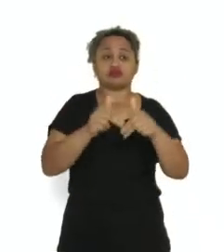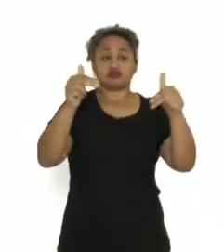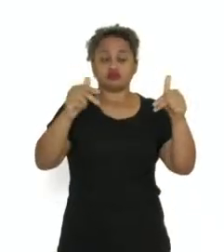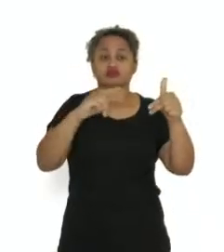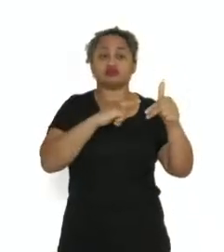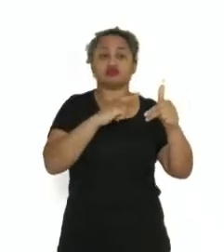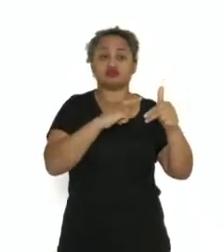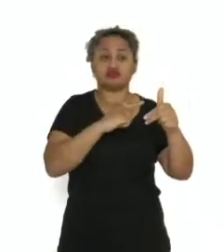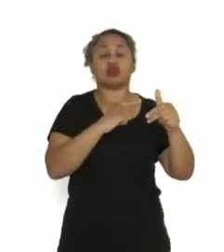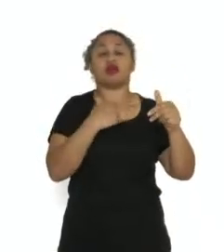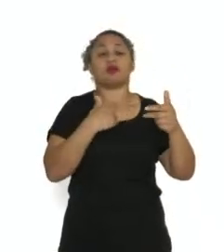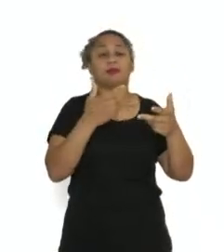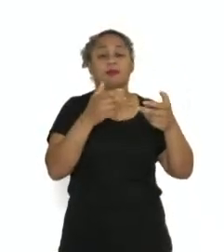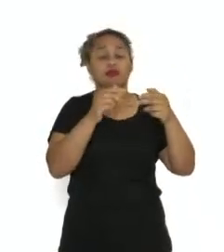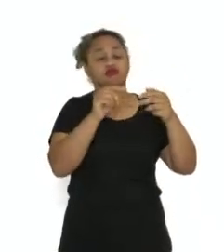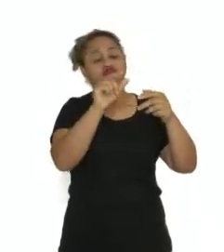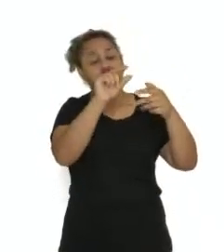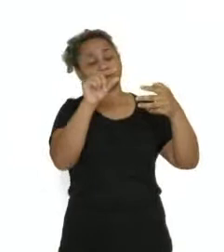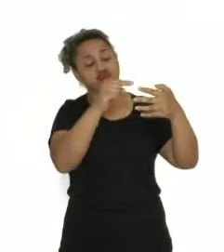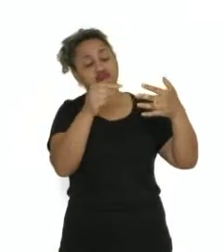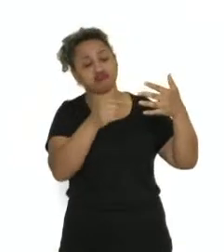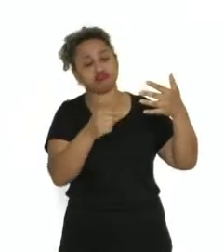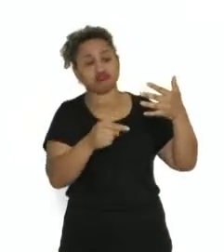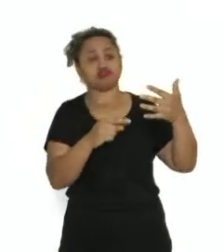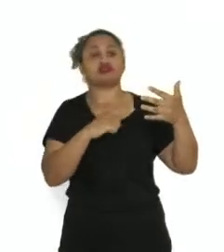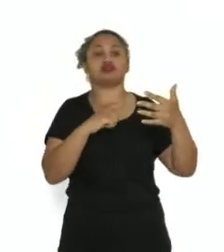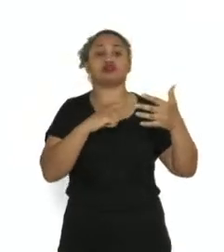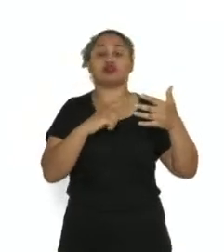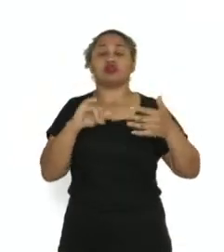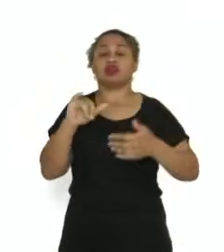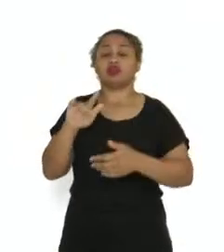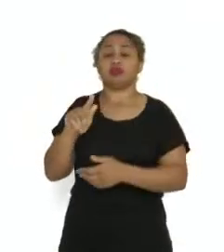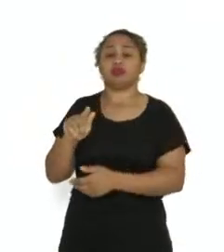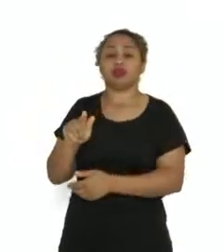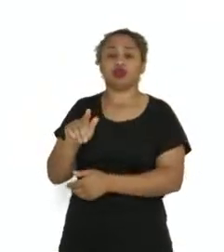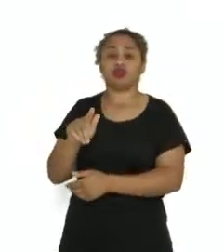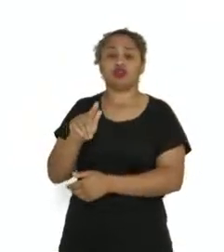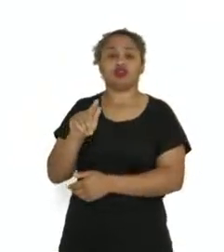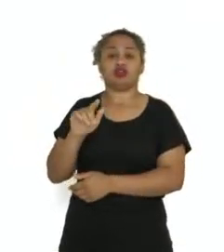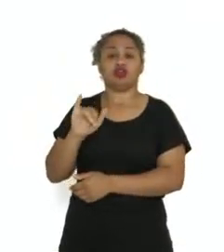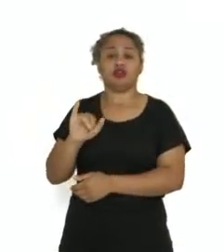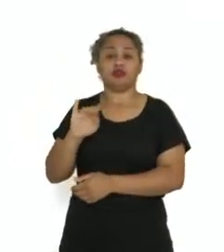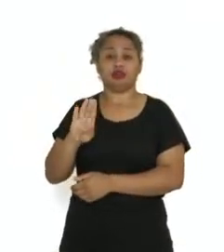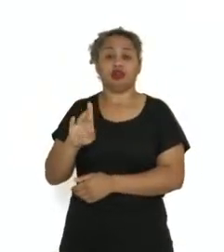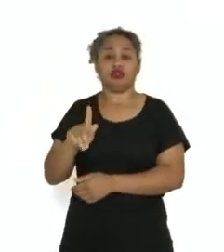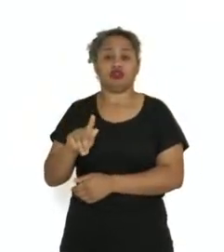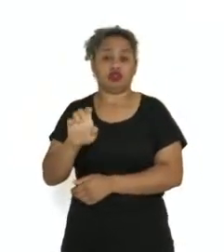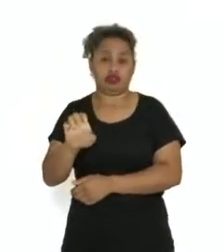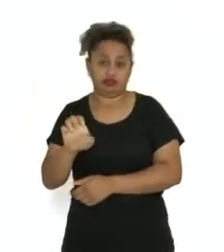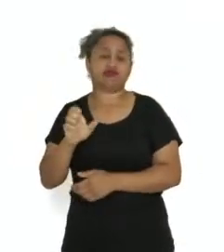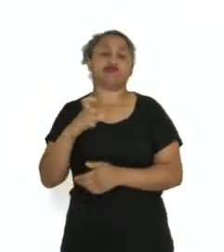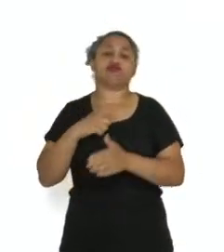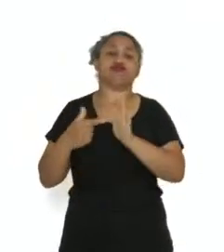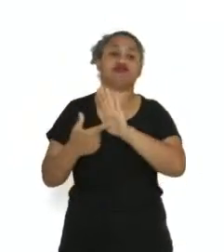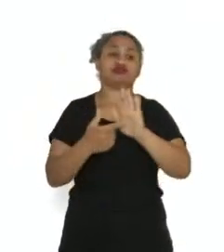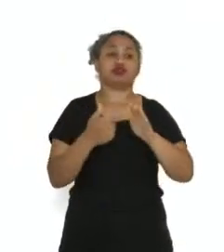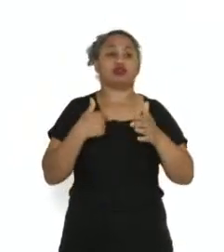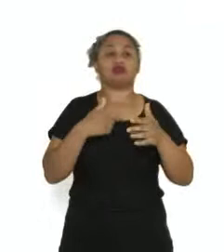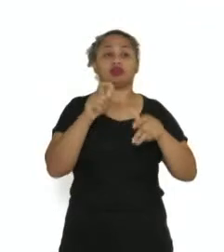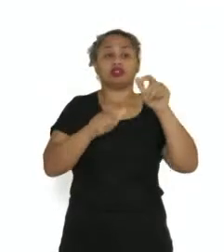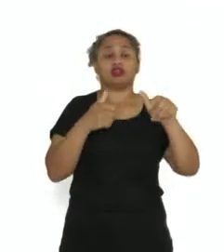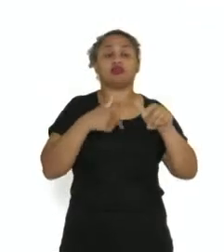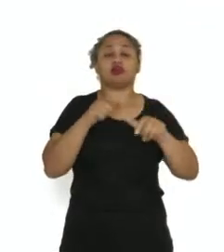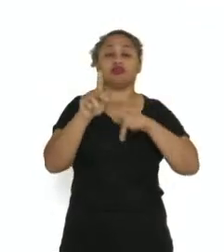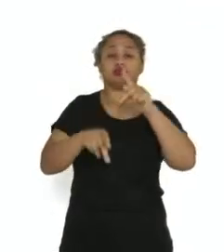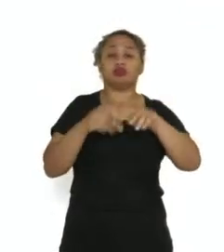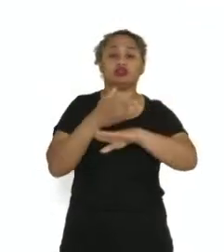composição étnica do estado do Paraná, segundo o Instituto Brasileiro de Geografia e Estatística. Vejam, né, que os brancos, né, a